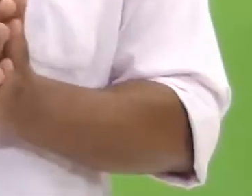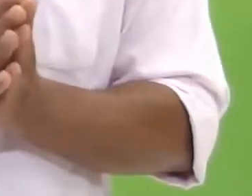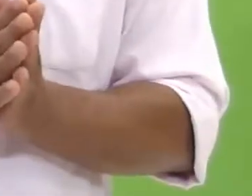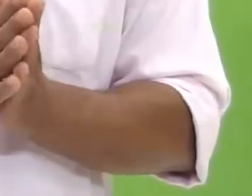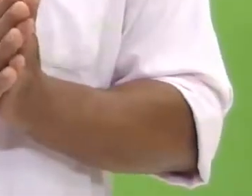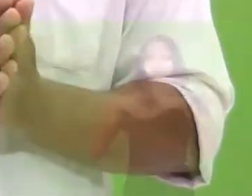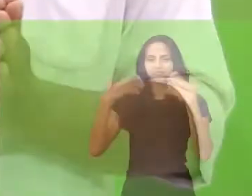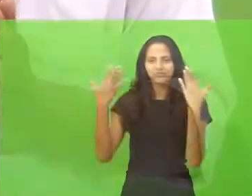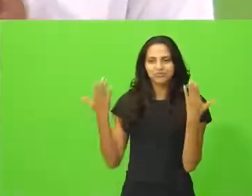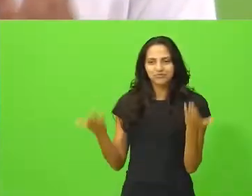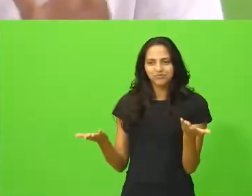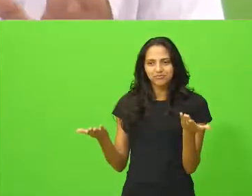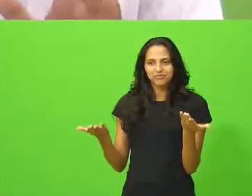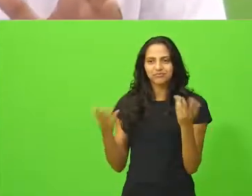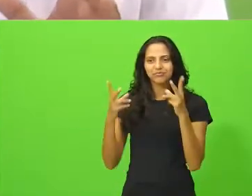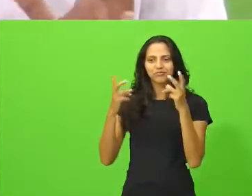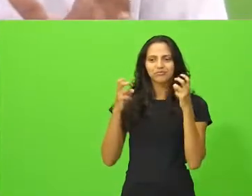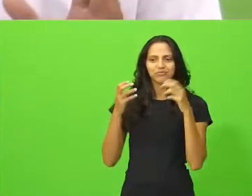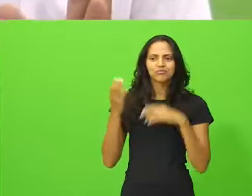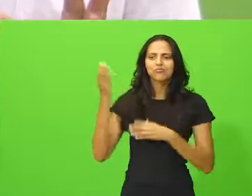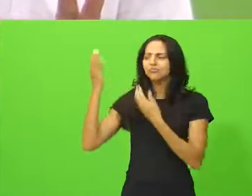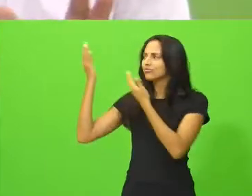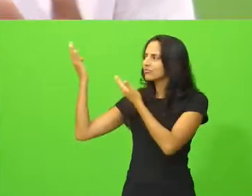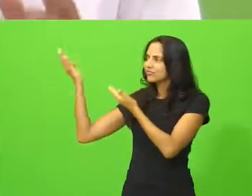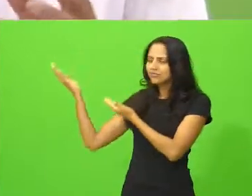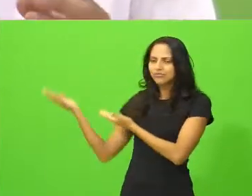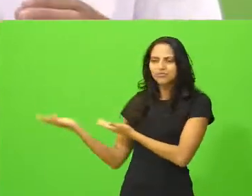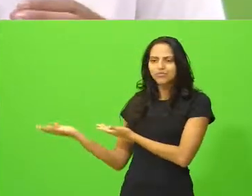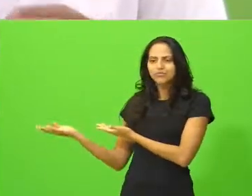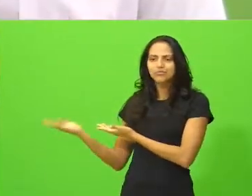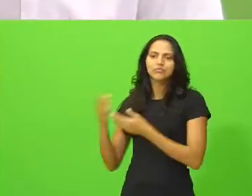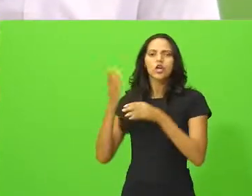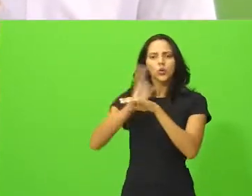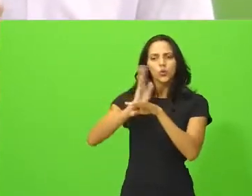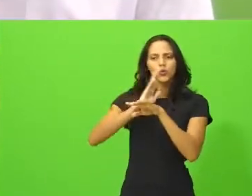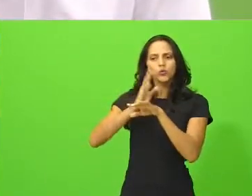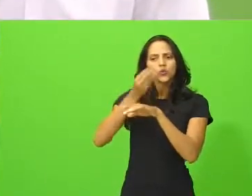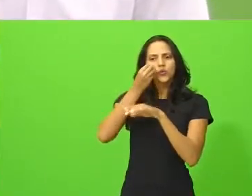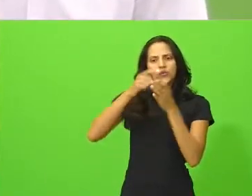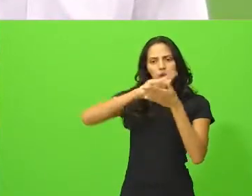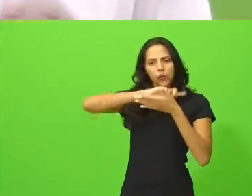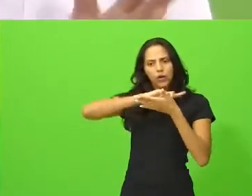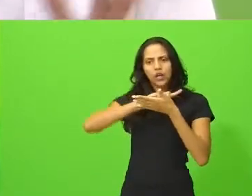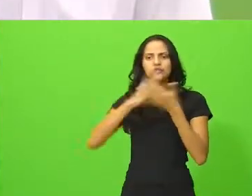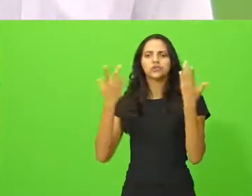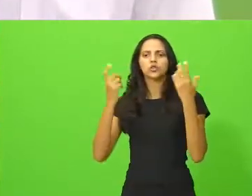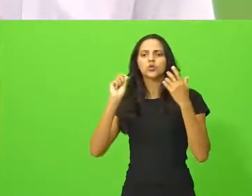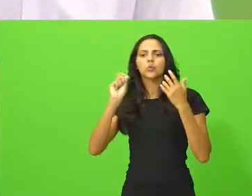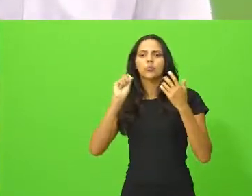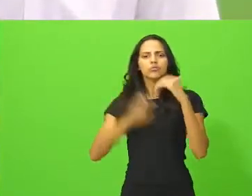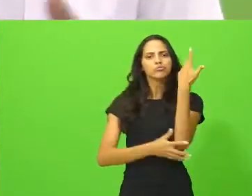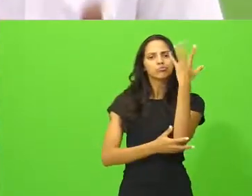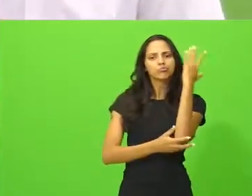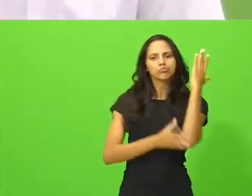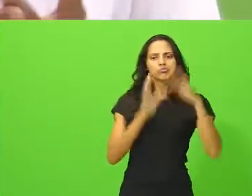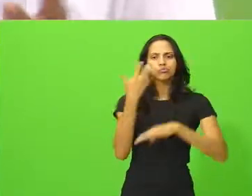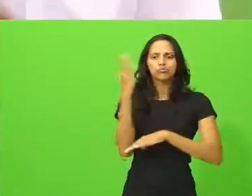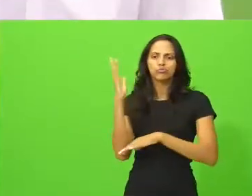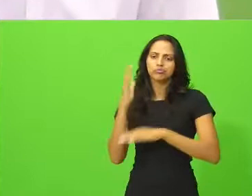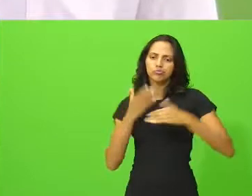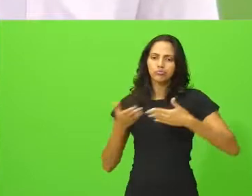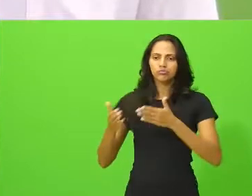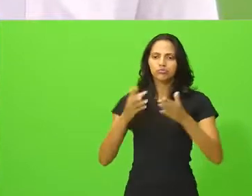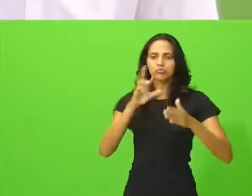Então, pessoal, com esse vídeo deu para esclarecer um pouco a questão da ação humana sobre o meio, né? Em especial no